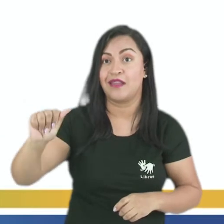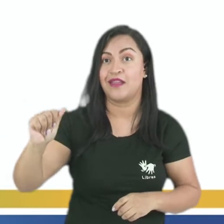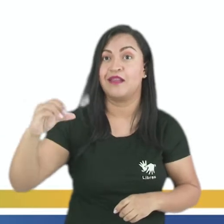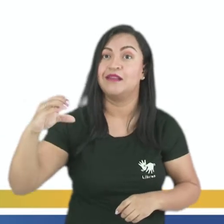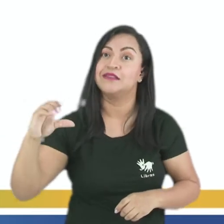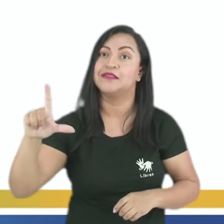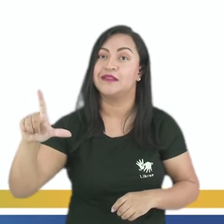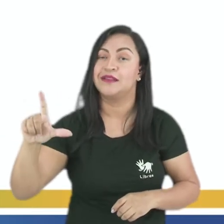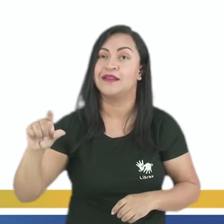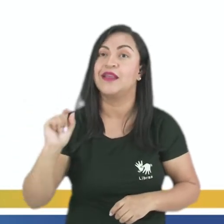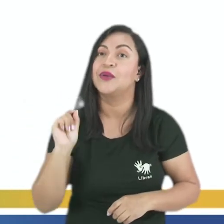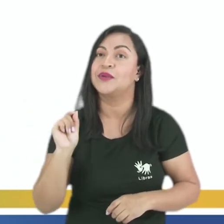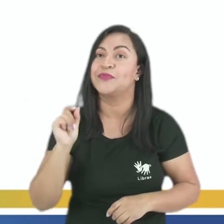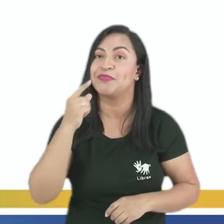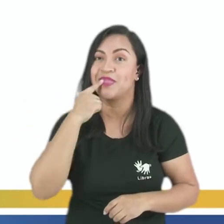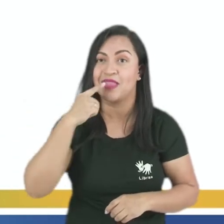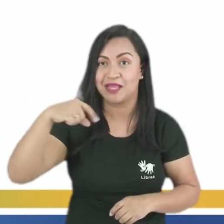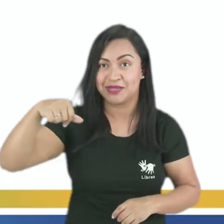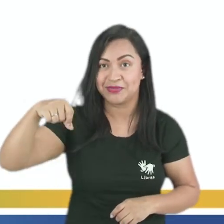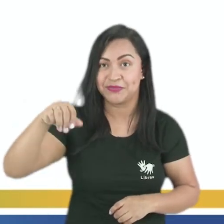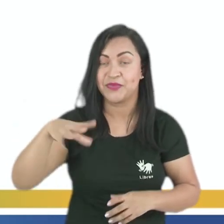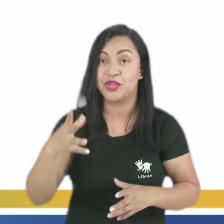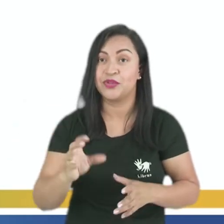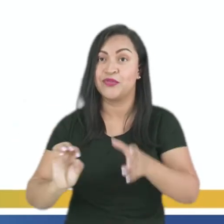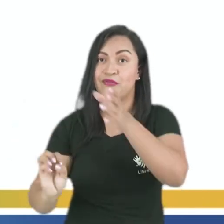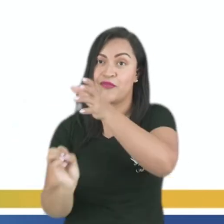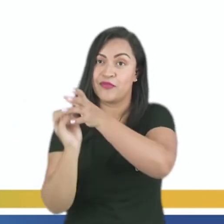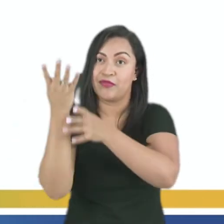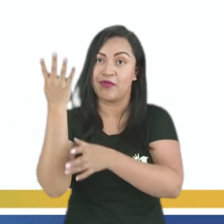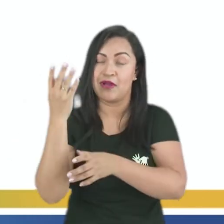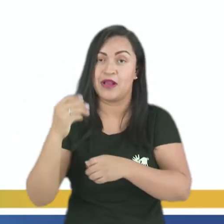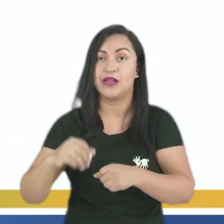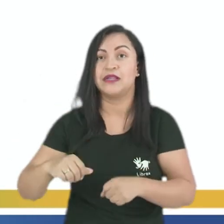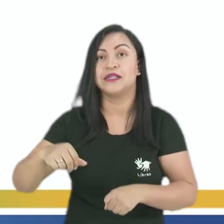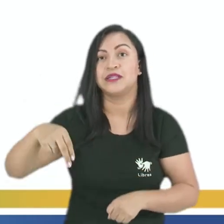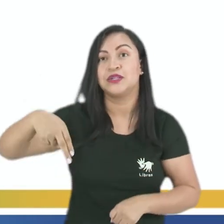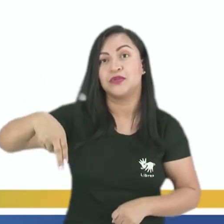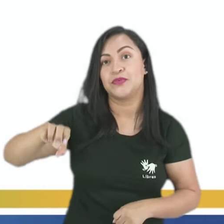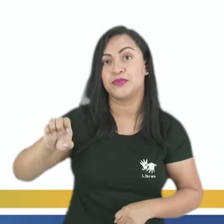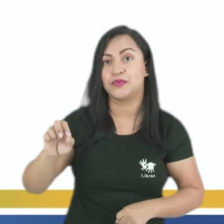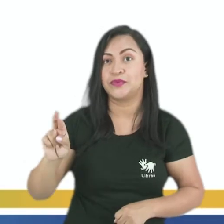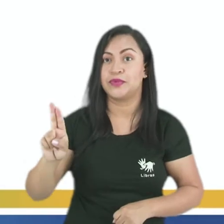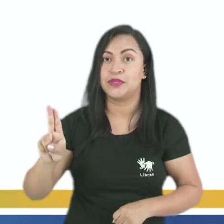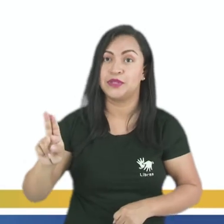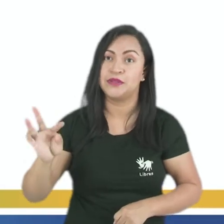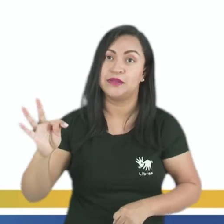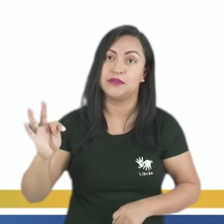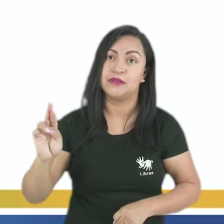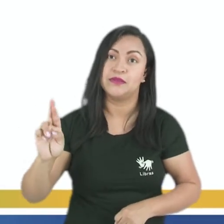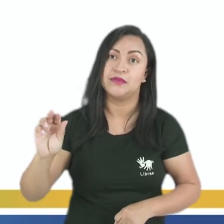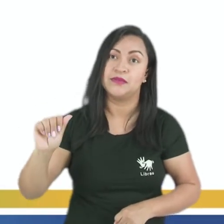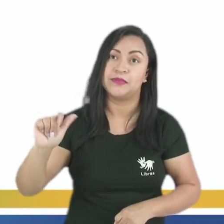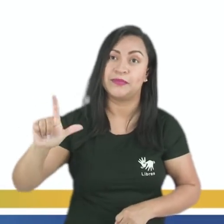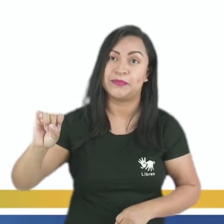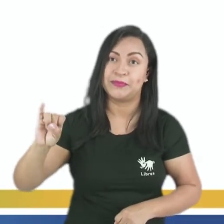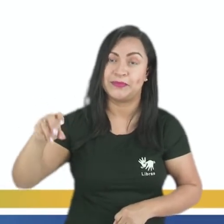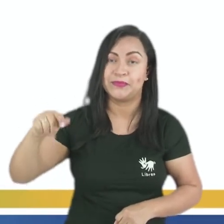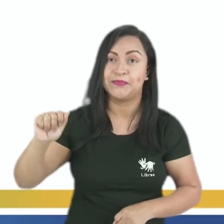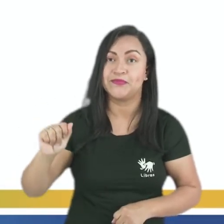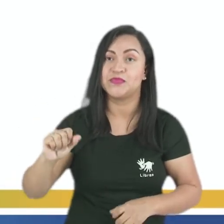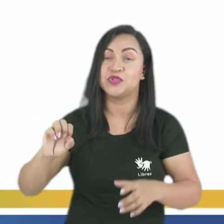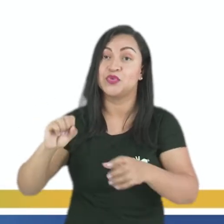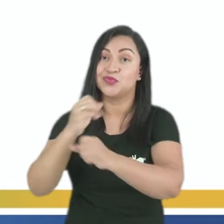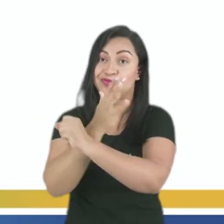o sal de cozinha. E vai ter uma reação de neutralização entre o cátion ali do ácido e